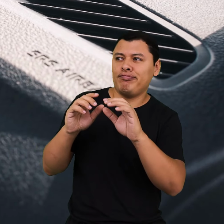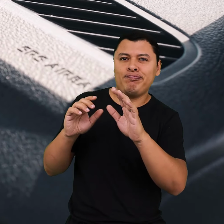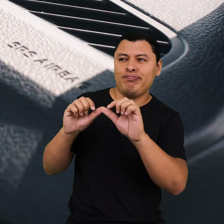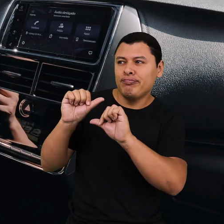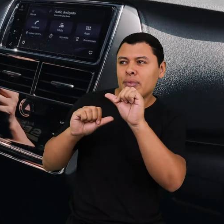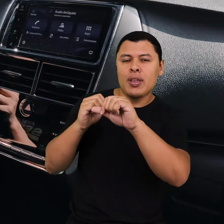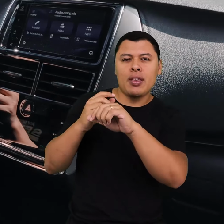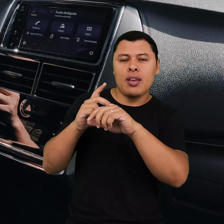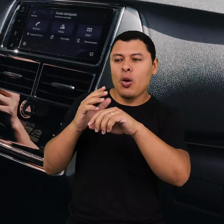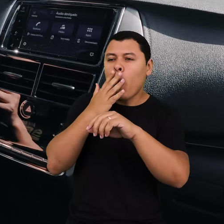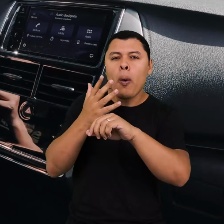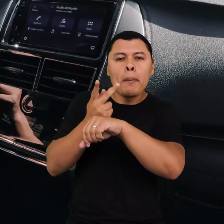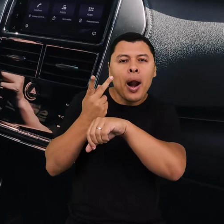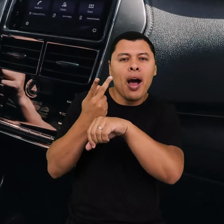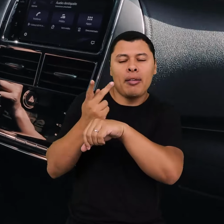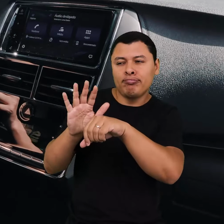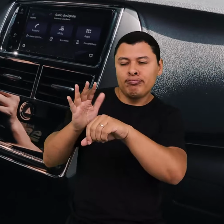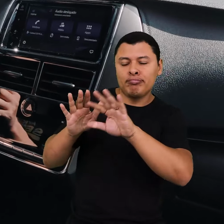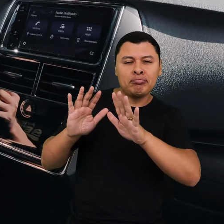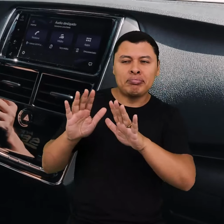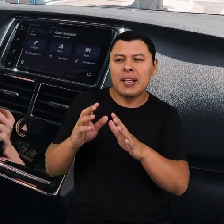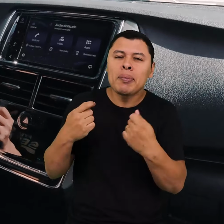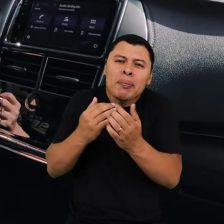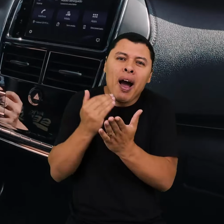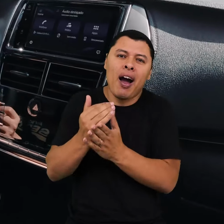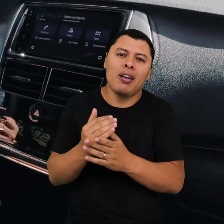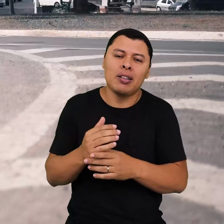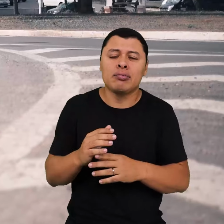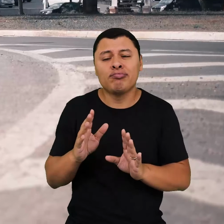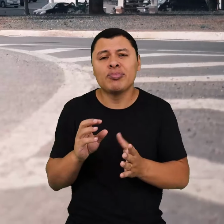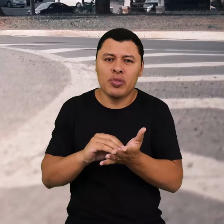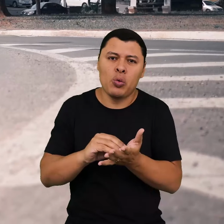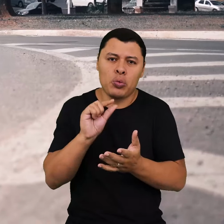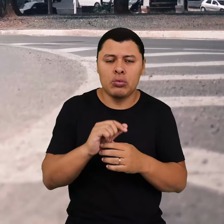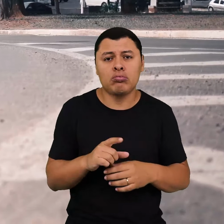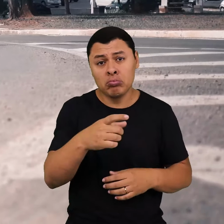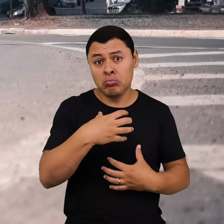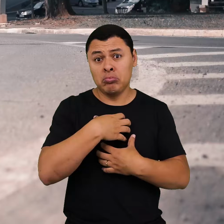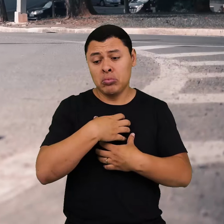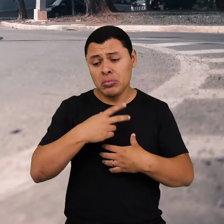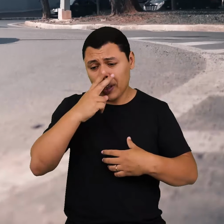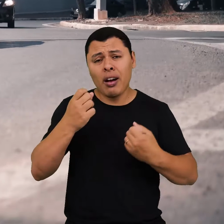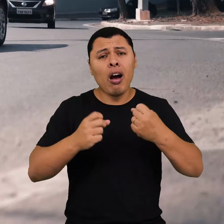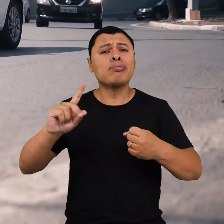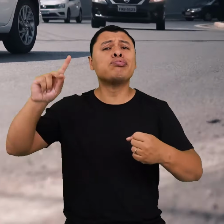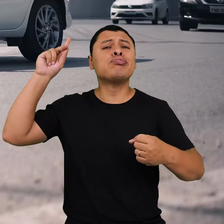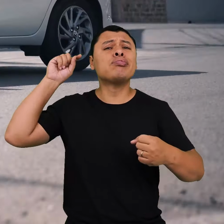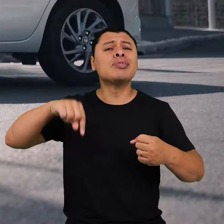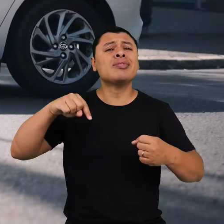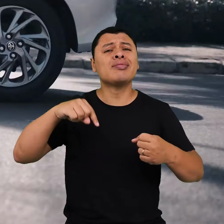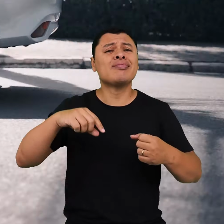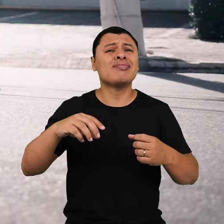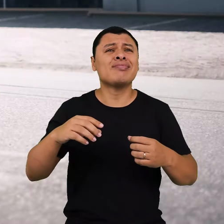cluster? Poderia, mas de forma geral tá bem executado. Mas você se sente num veículo mais antigo, né? Então é